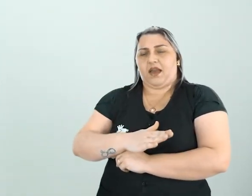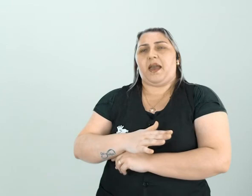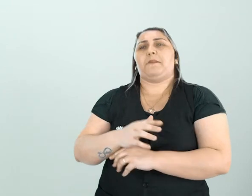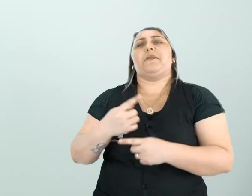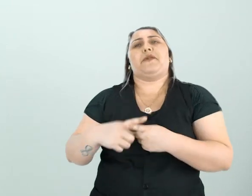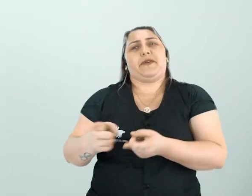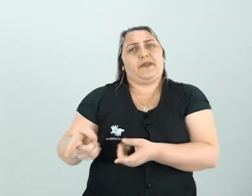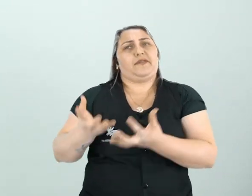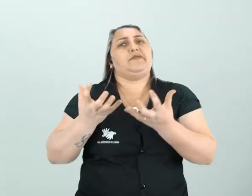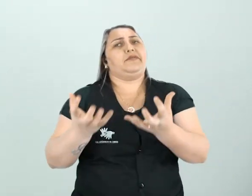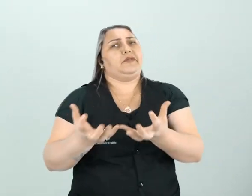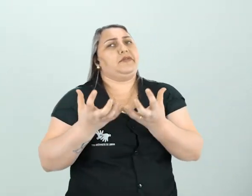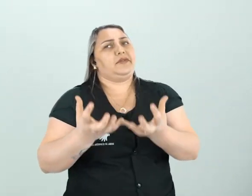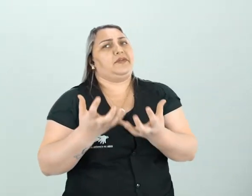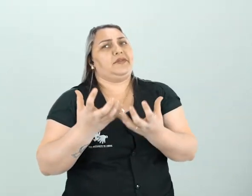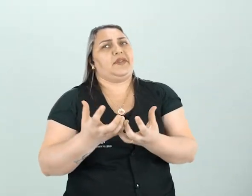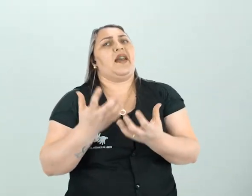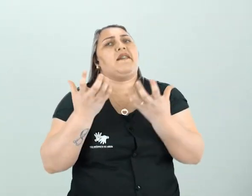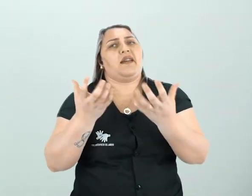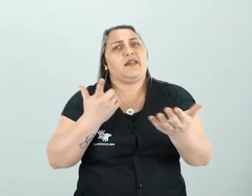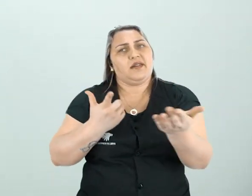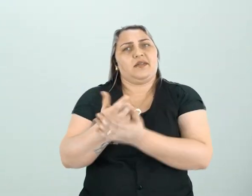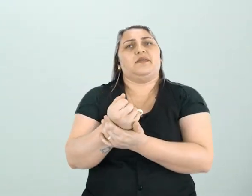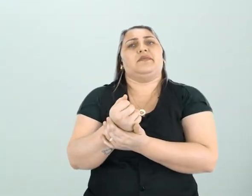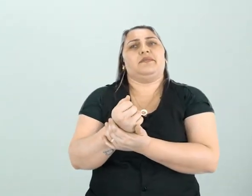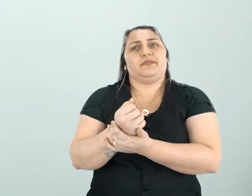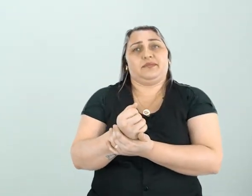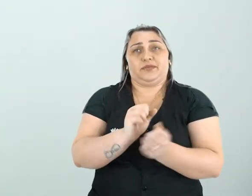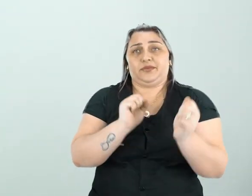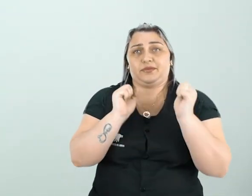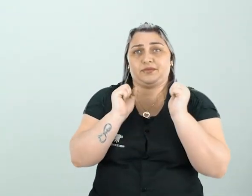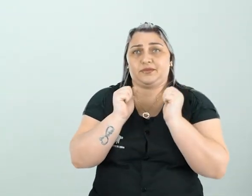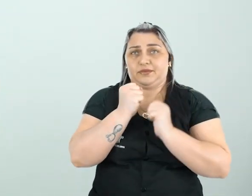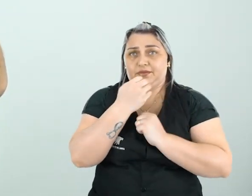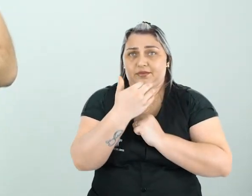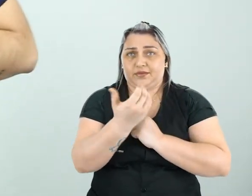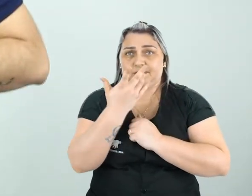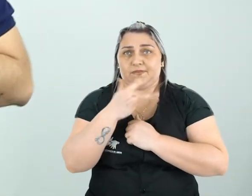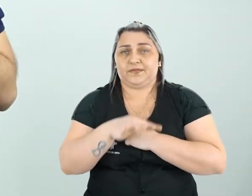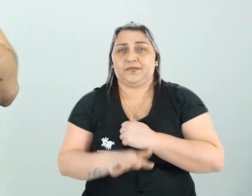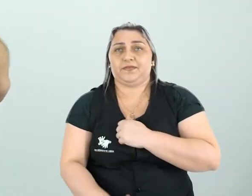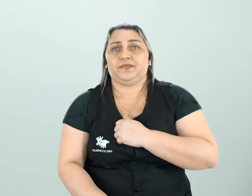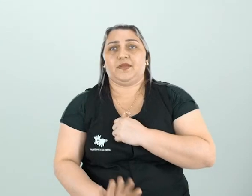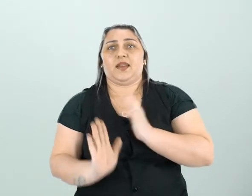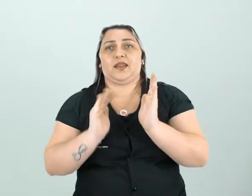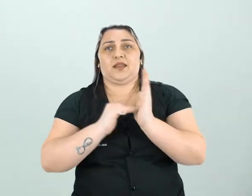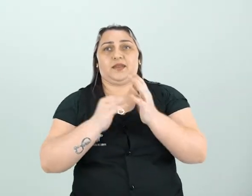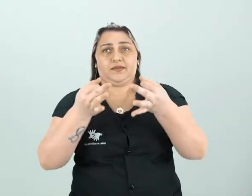bem querendo, então ele quer comprar. Tudo bem, crianças?